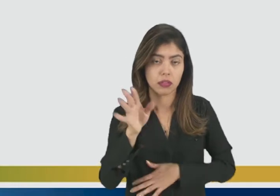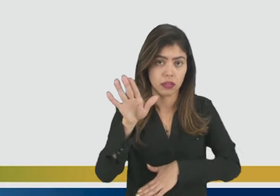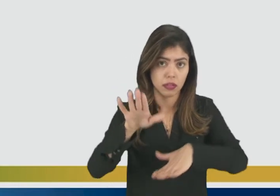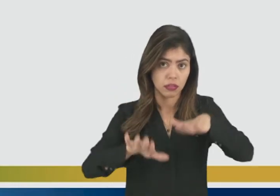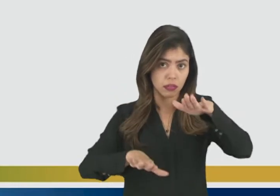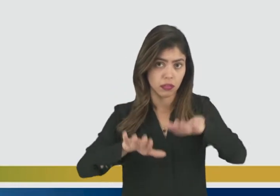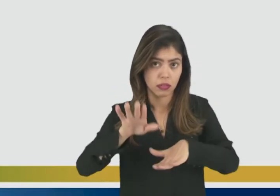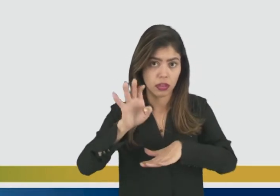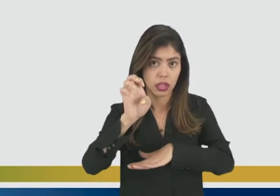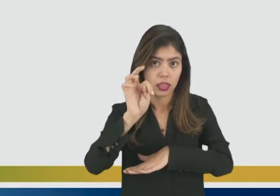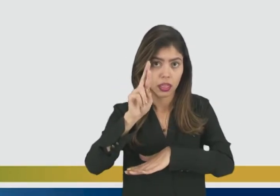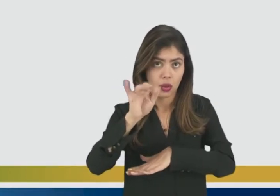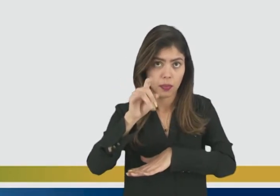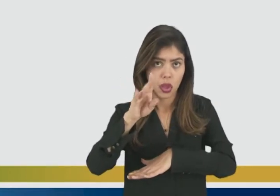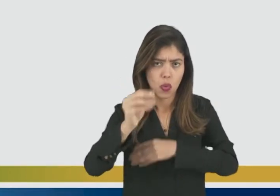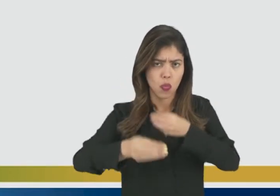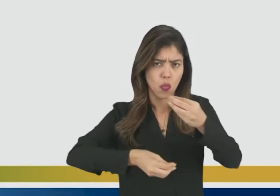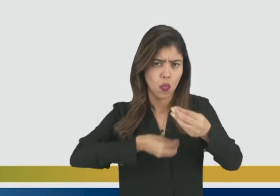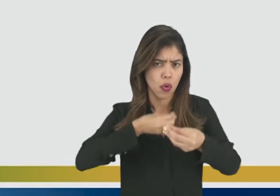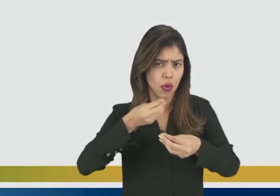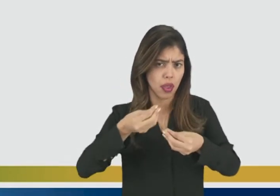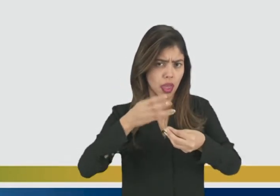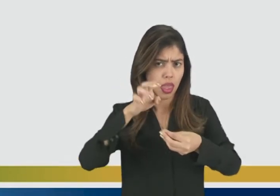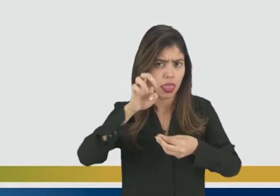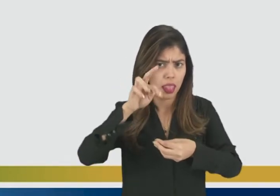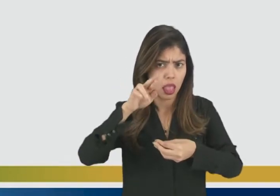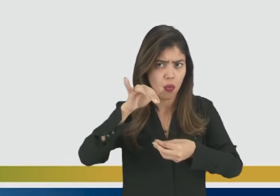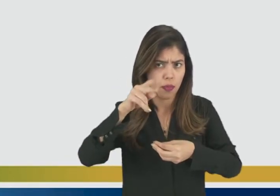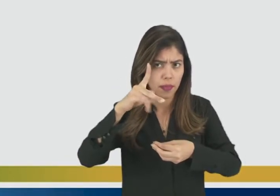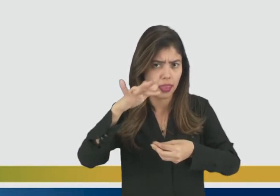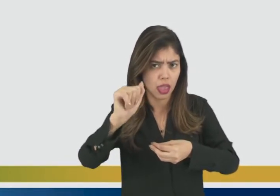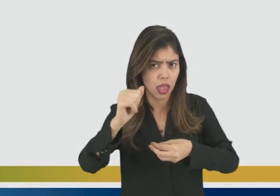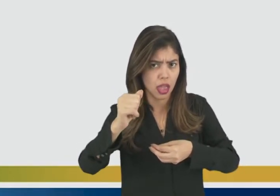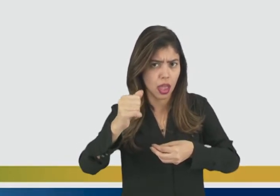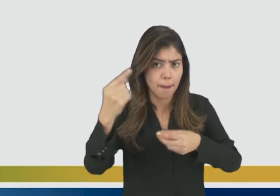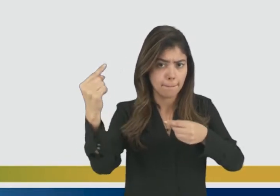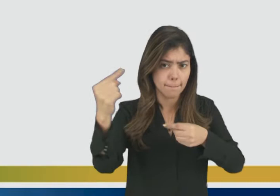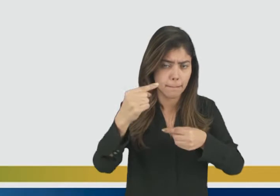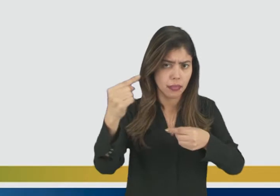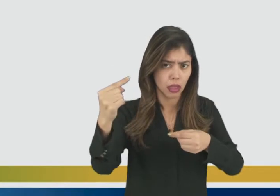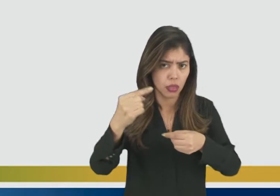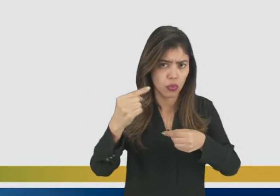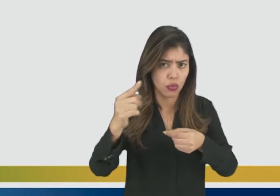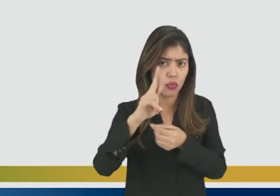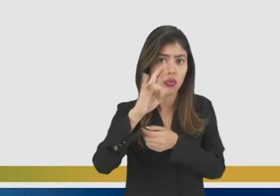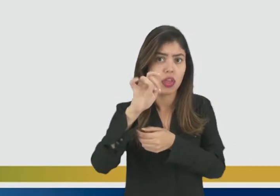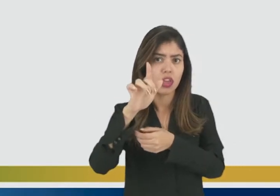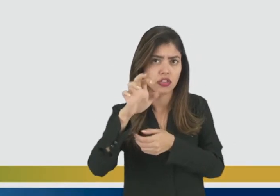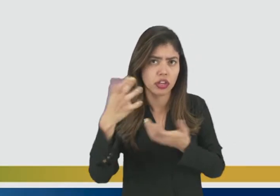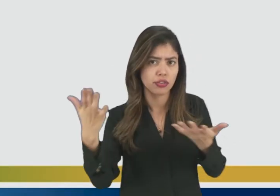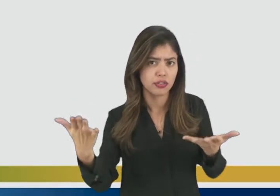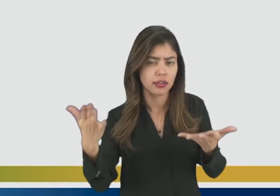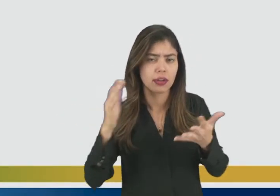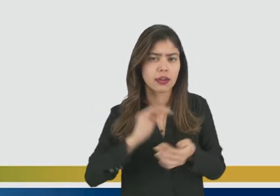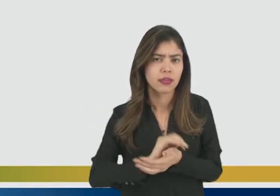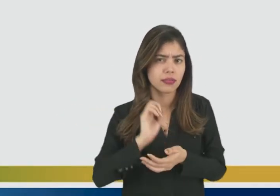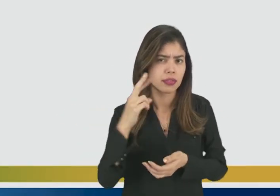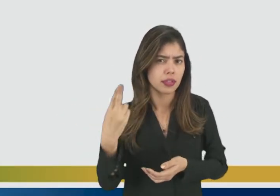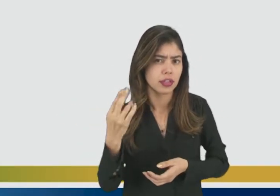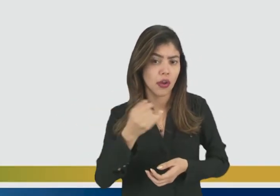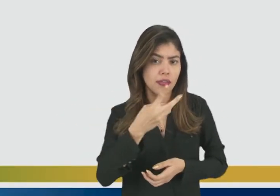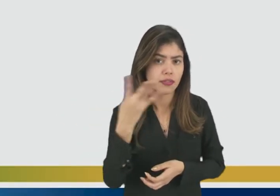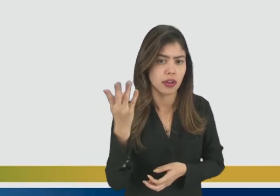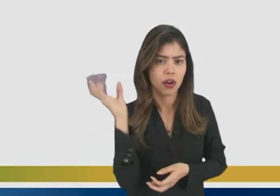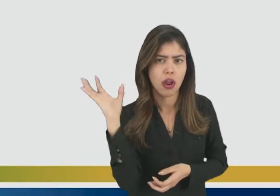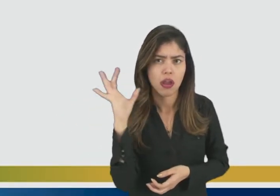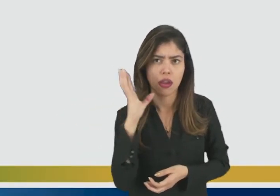de entalpia. E como que é feito isso? A entalpia dos produtos menos a entalpia dos reagentes. Ou seja, a quantidade de